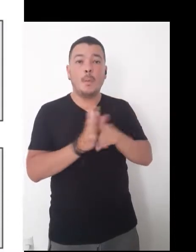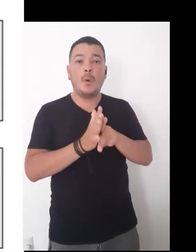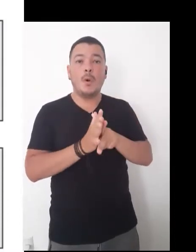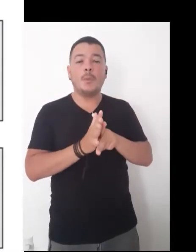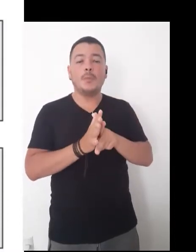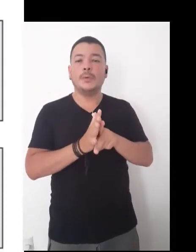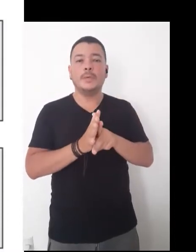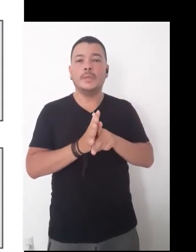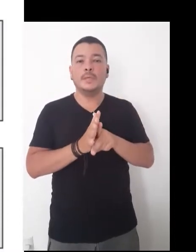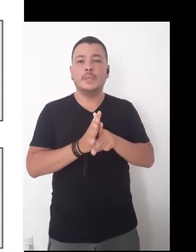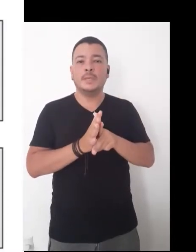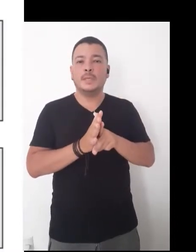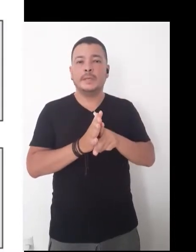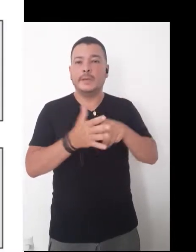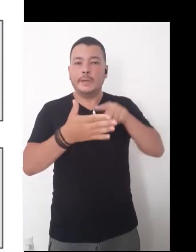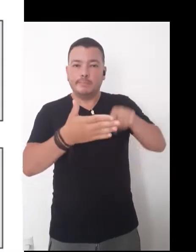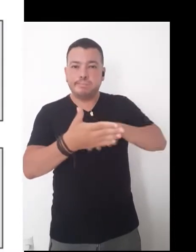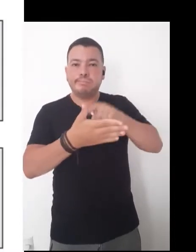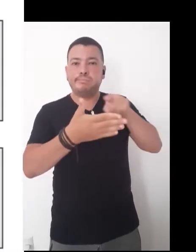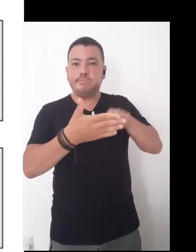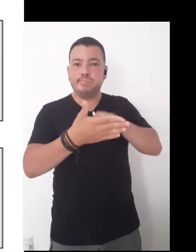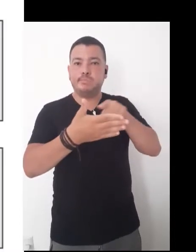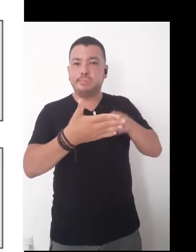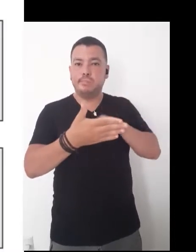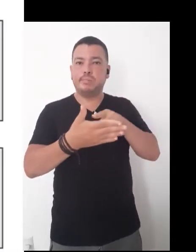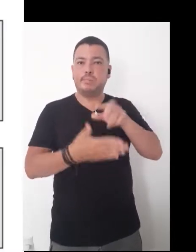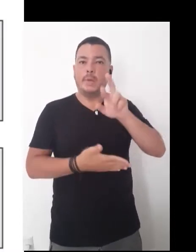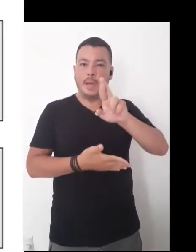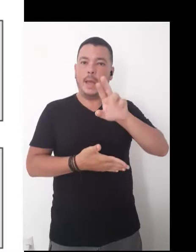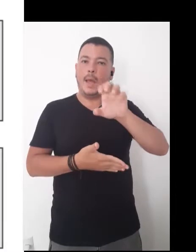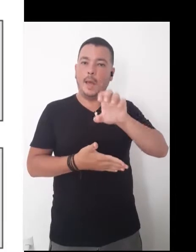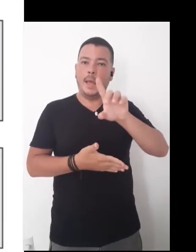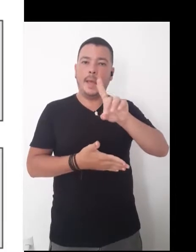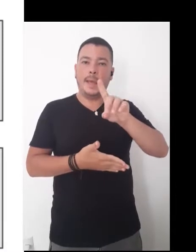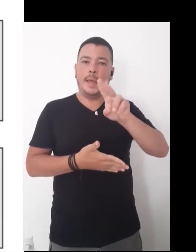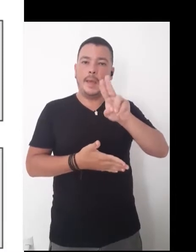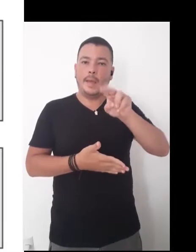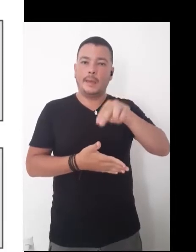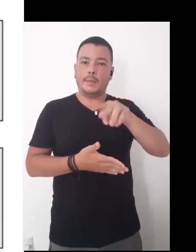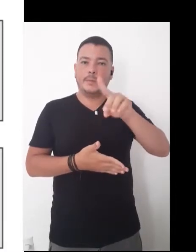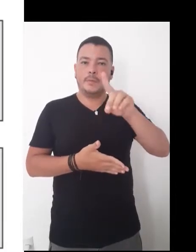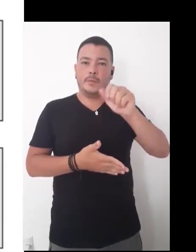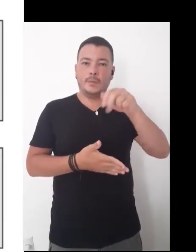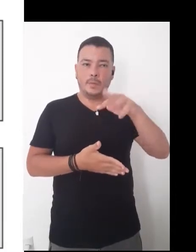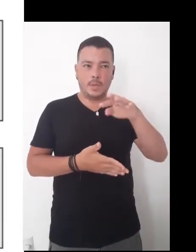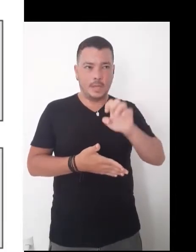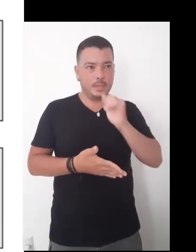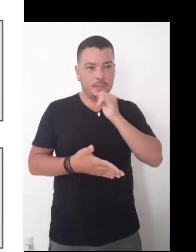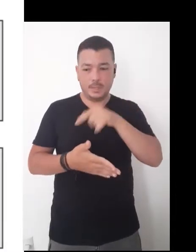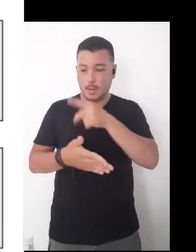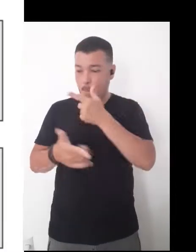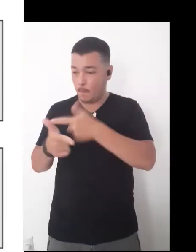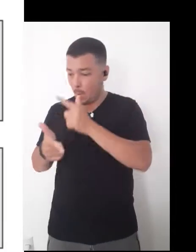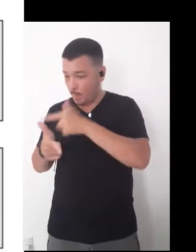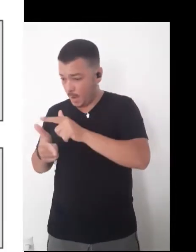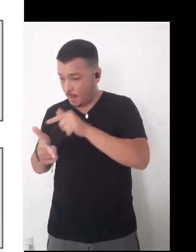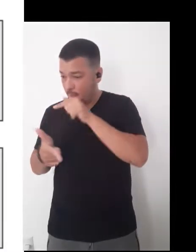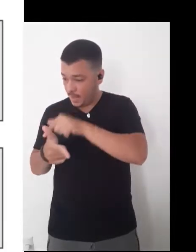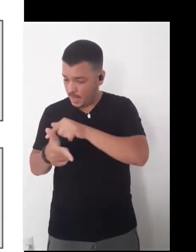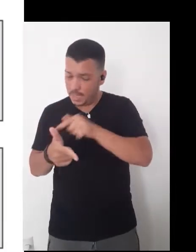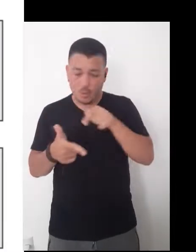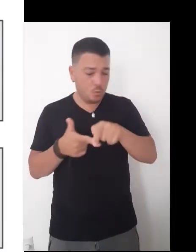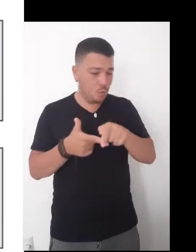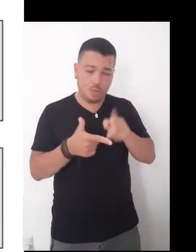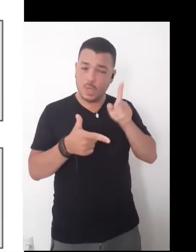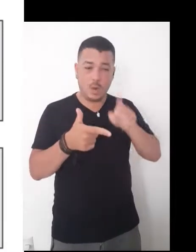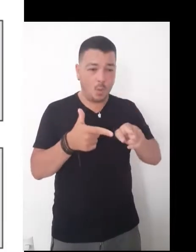contatos redundantes. O que significam isso? O que significava isso? Se um pininho desse aqui de um lado falhasse, eu podia usar do lado de trás, que era a mesma